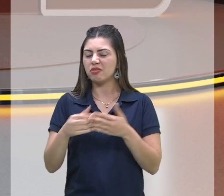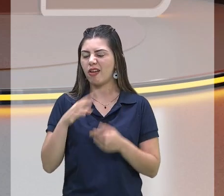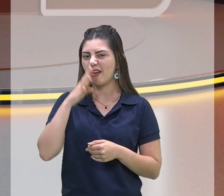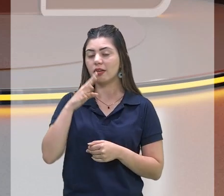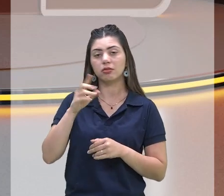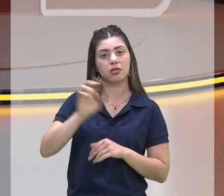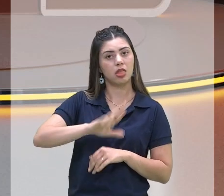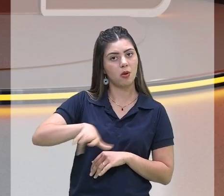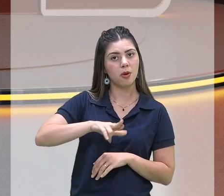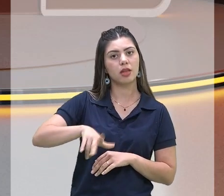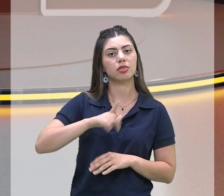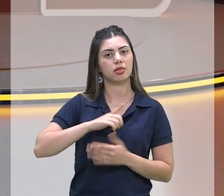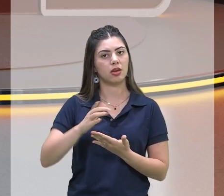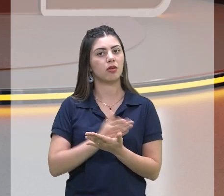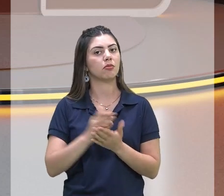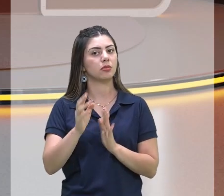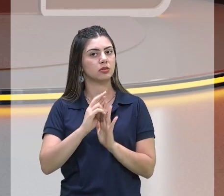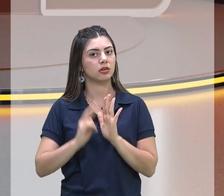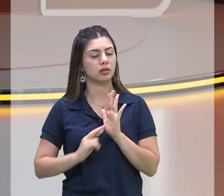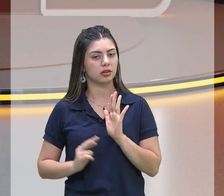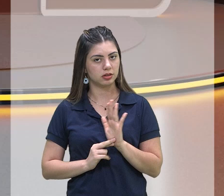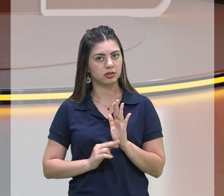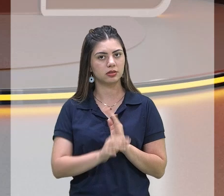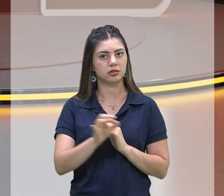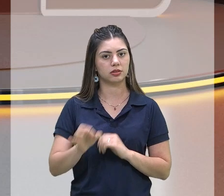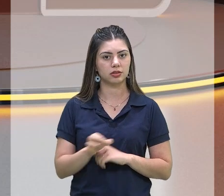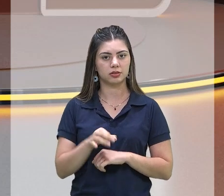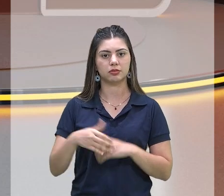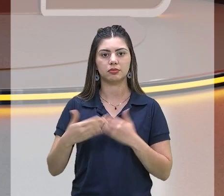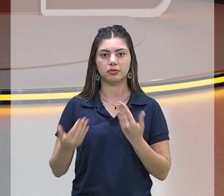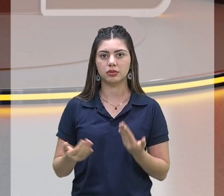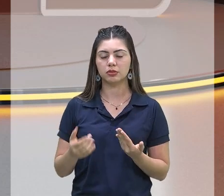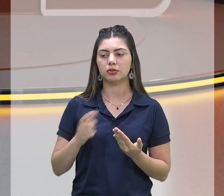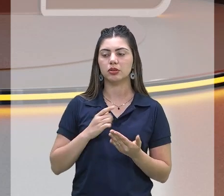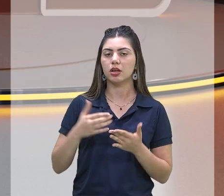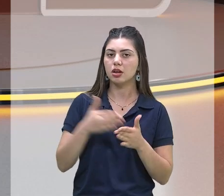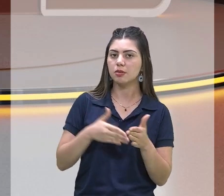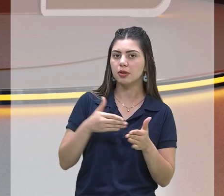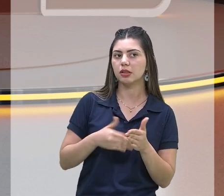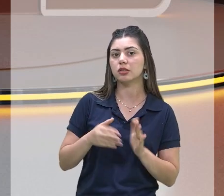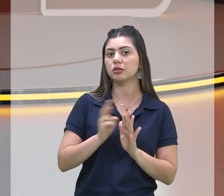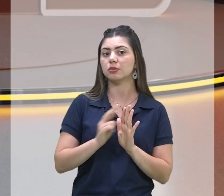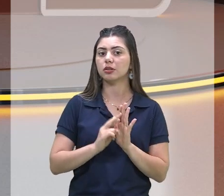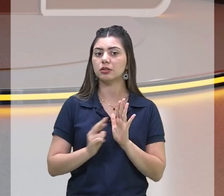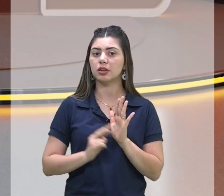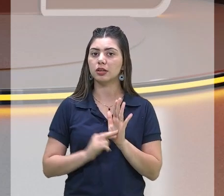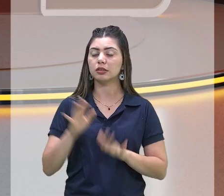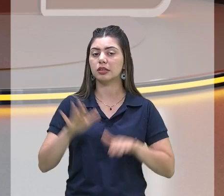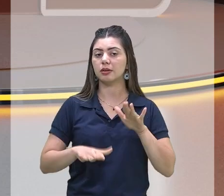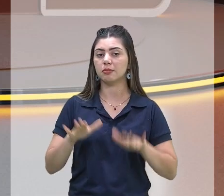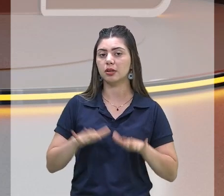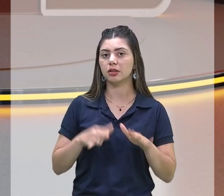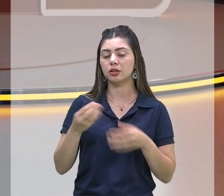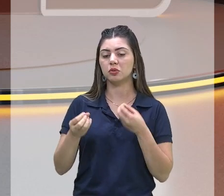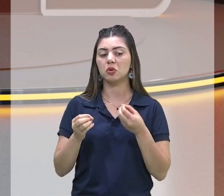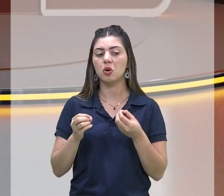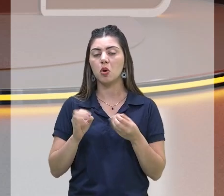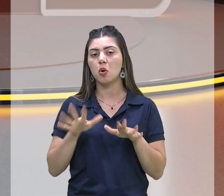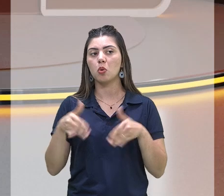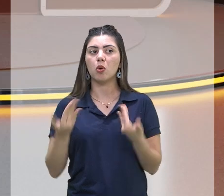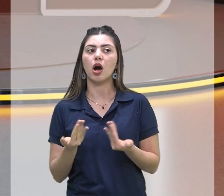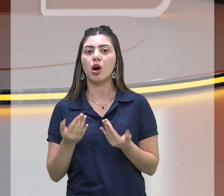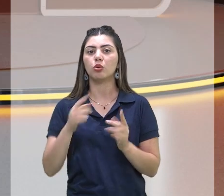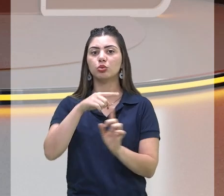Então, alguns países, eles têm ali várias restrições, dependendo ali da sua ligação, né,